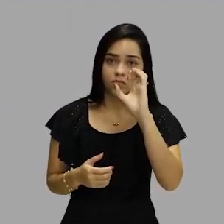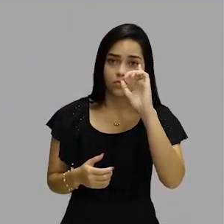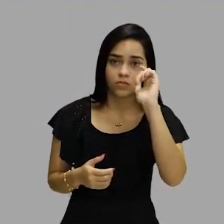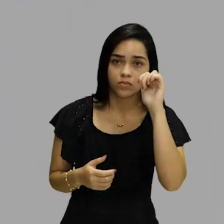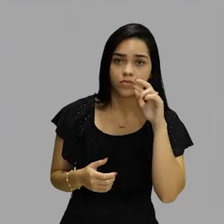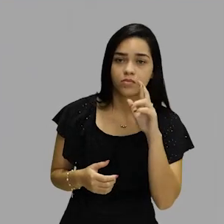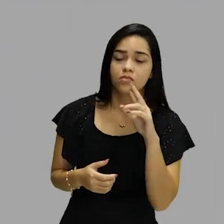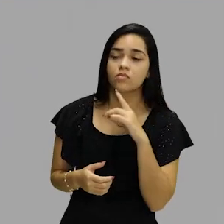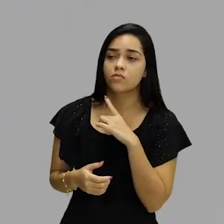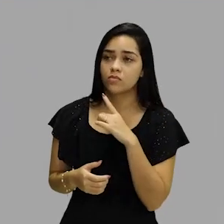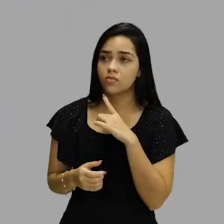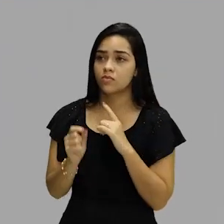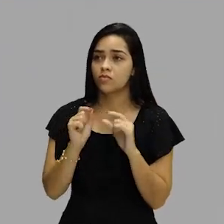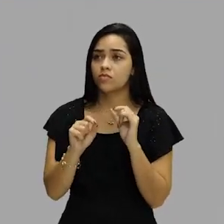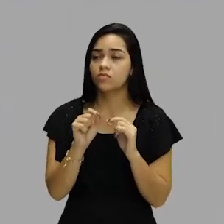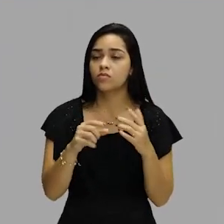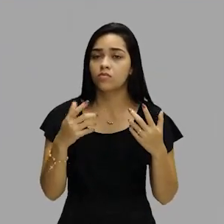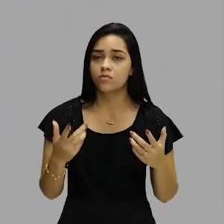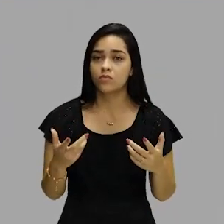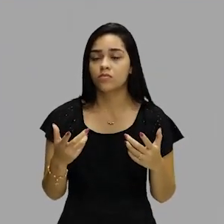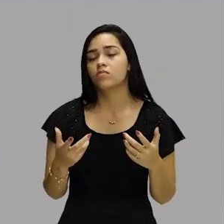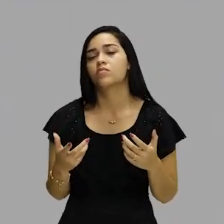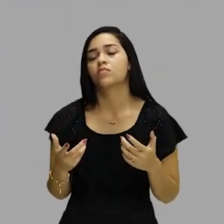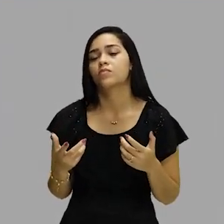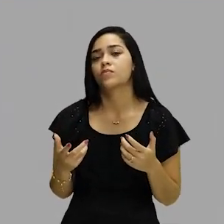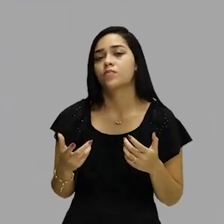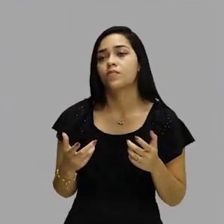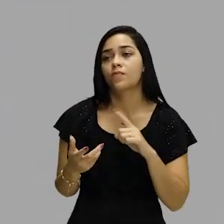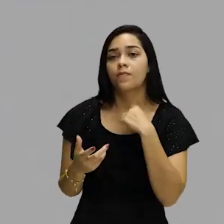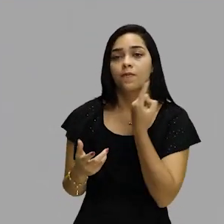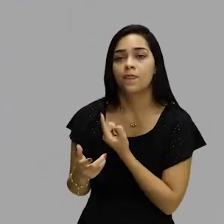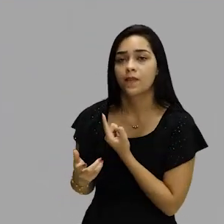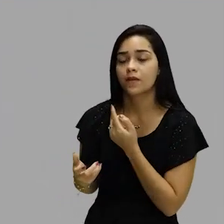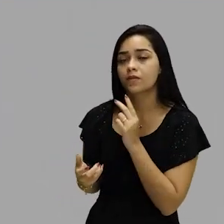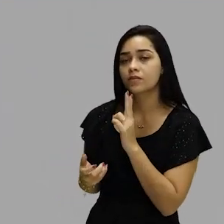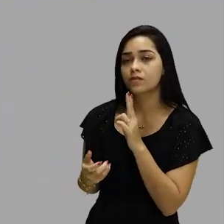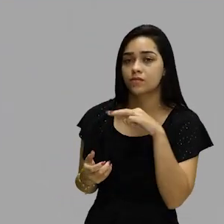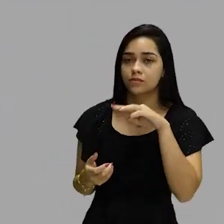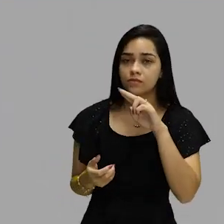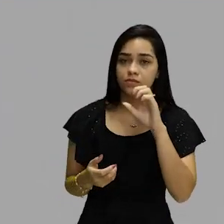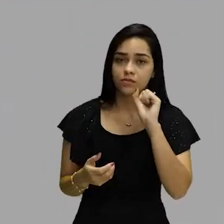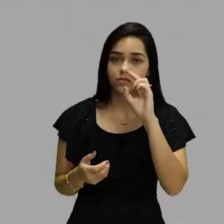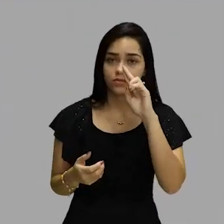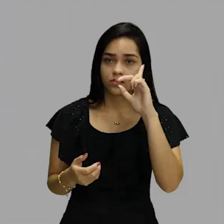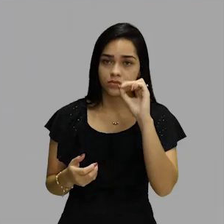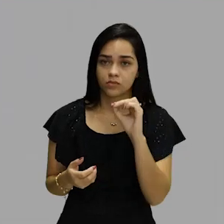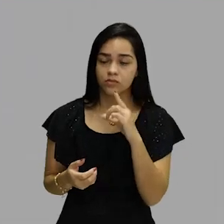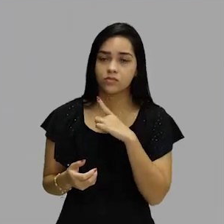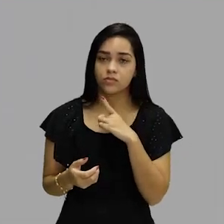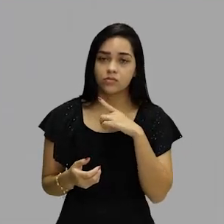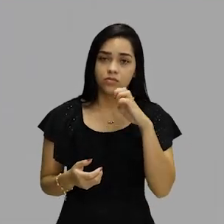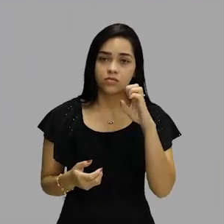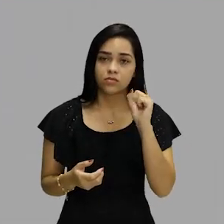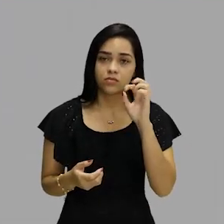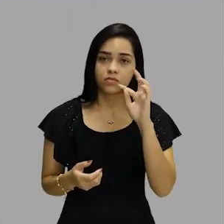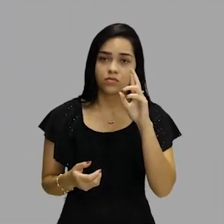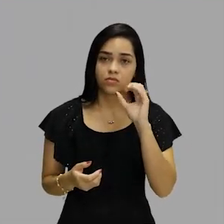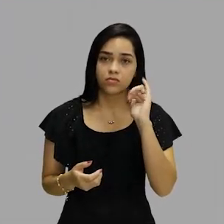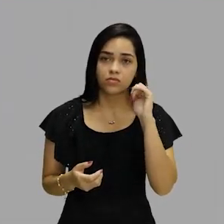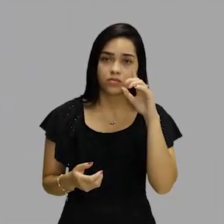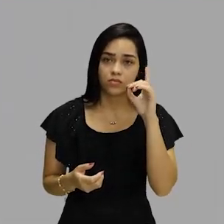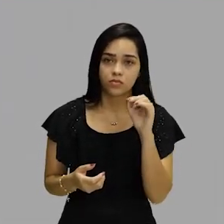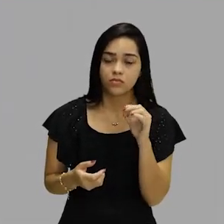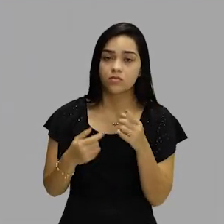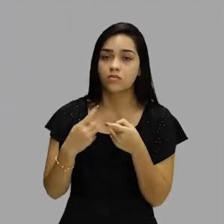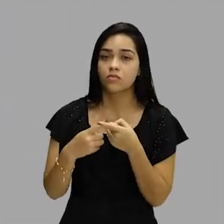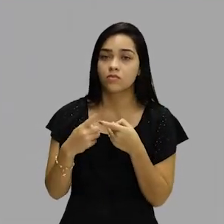Então, essas estrias são o que faz com que a gente chame o tecido muscular de estriado. É